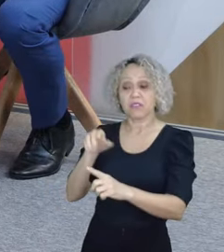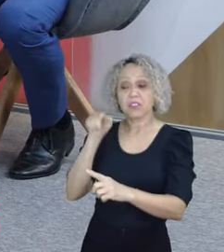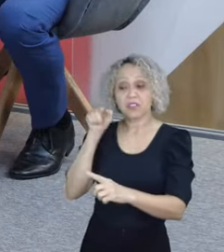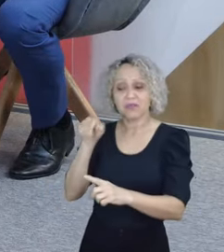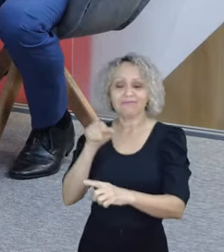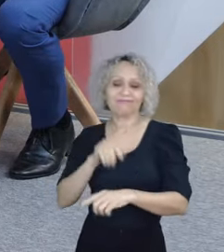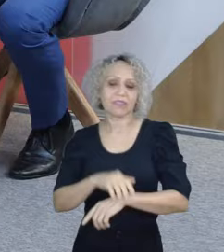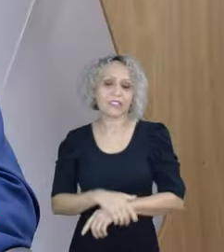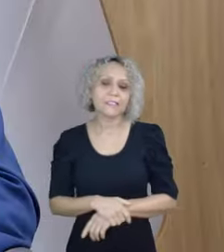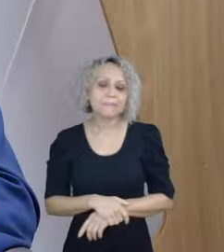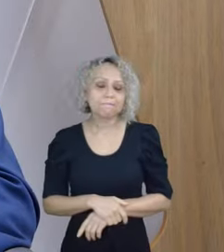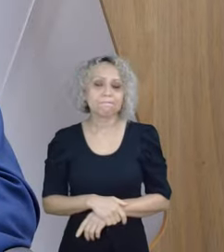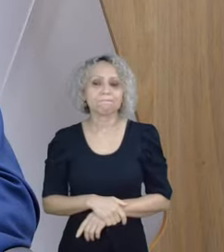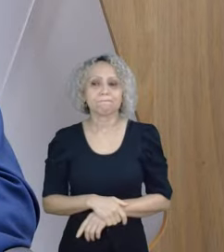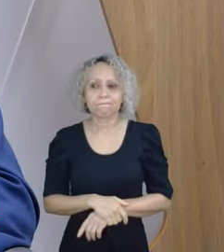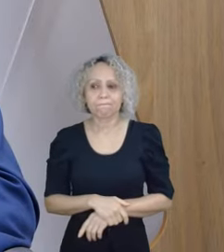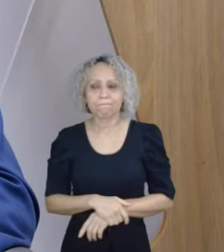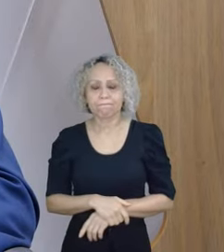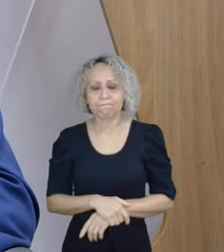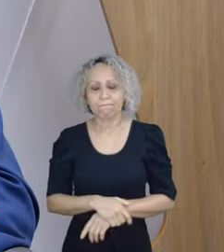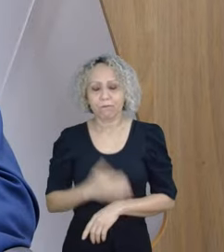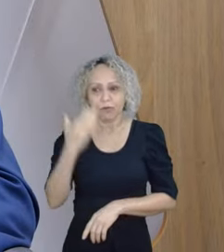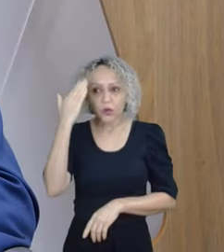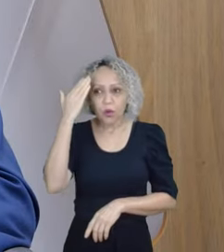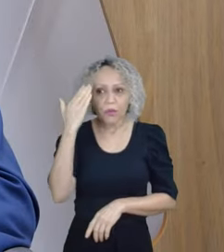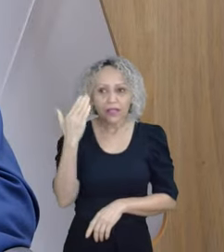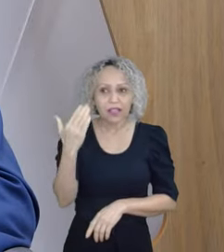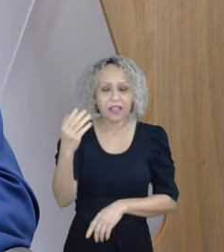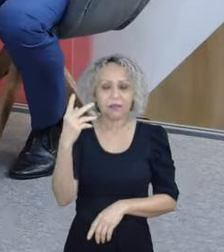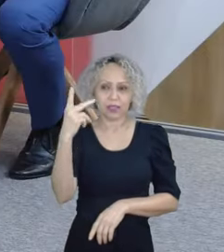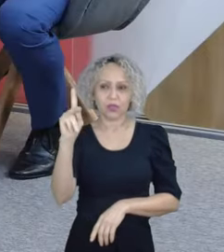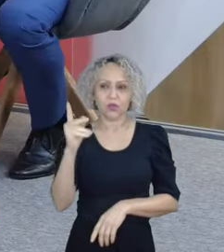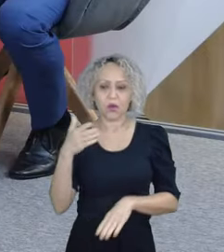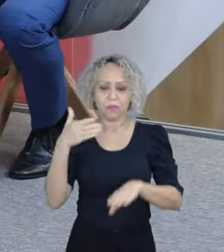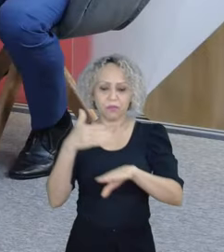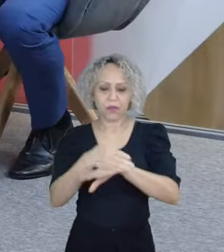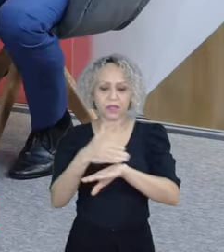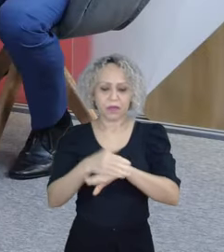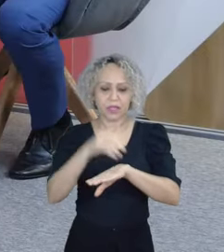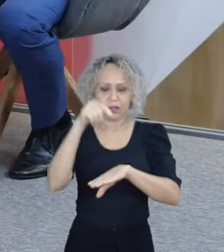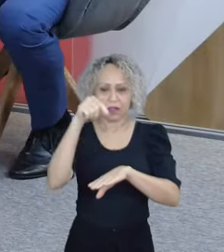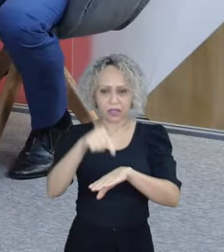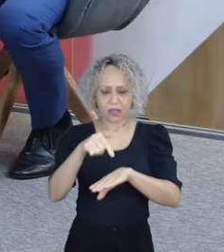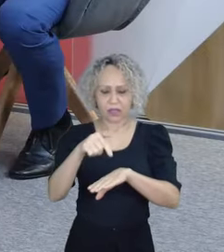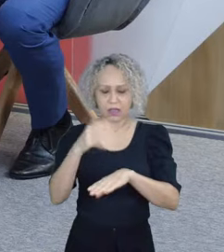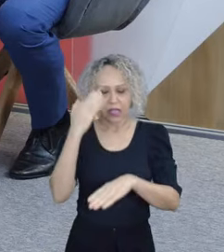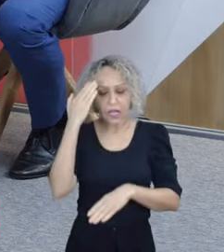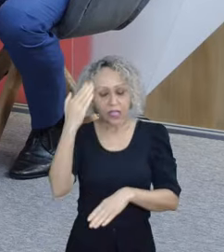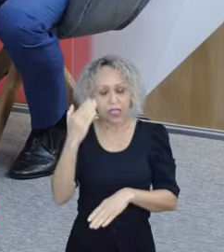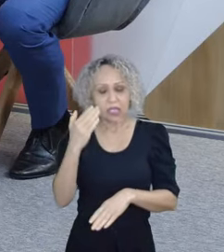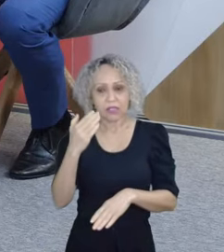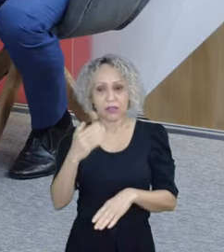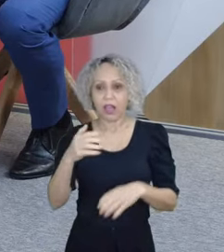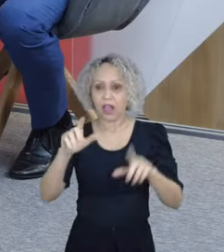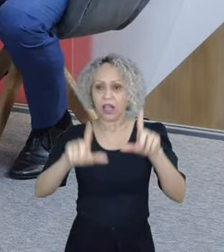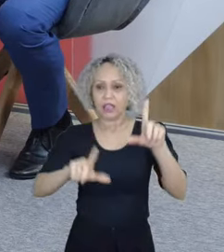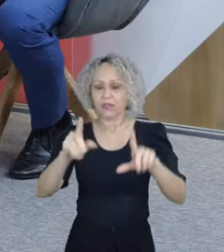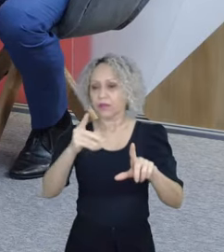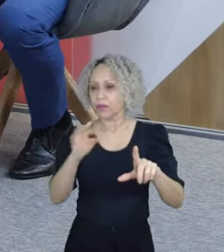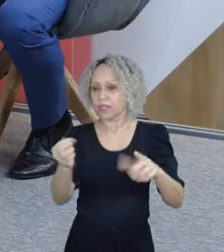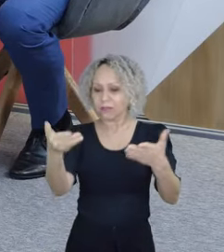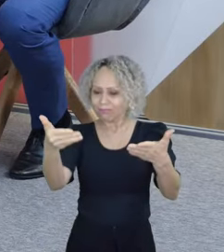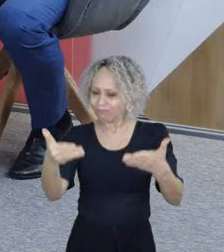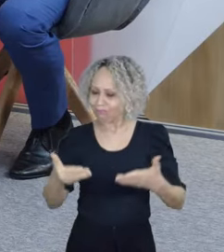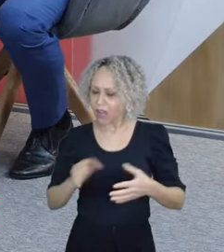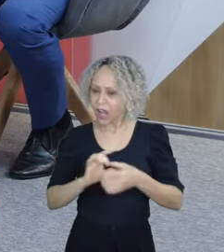absurdo. Essa movimentação, né, deputado? Obrigada pela participação aqui com a gente, agradeço muito, e esse espaço segue à disposição do seu mandato. Obrigado, Amanda. Um abraço